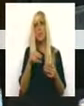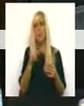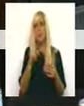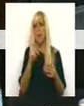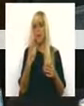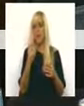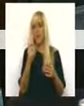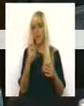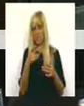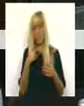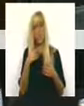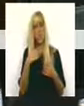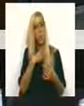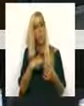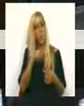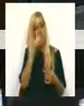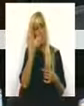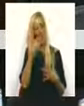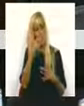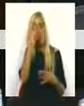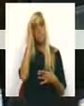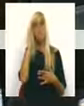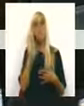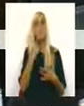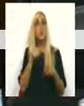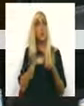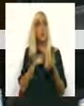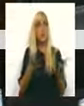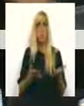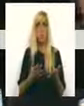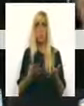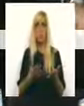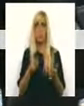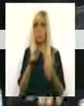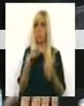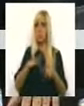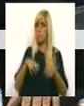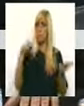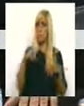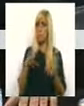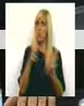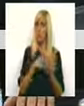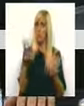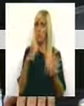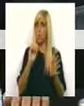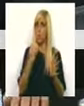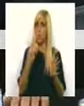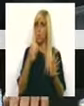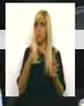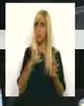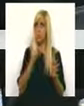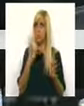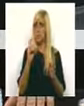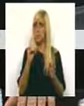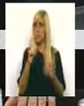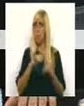Eu gostaria de lembrar aos senhores deputados que este Parlamento aprovou em outubro de 2016, portanto